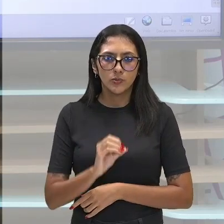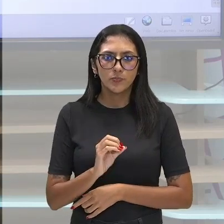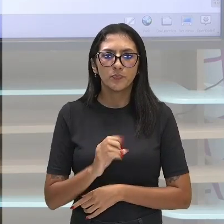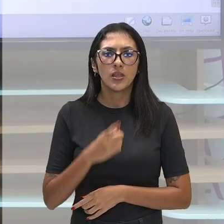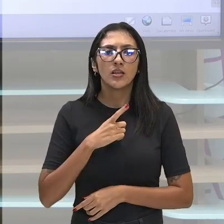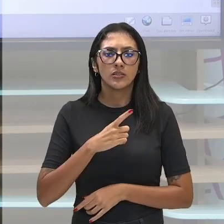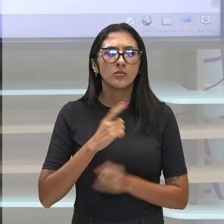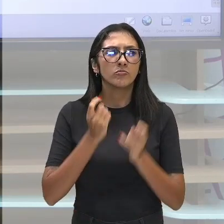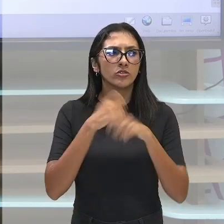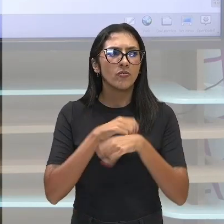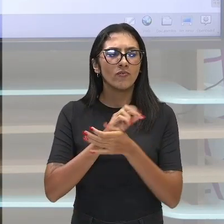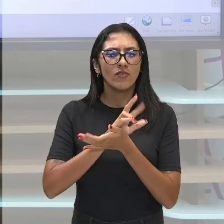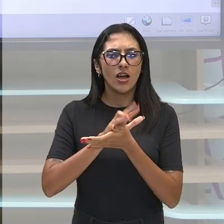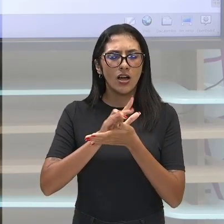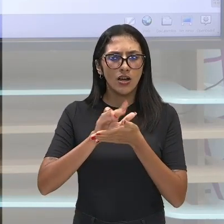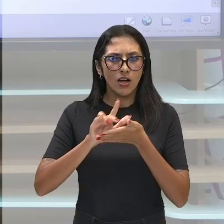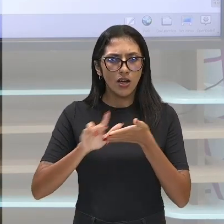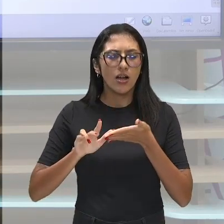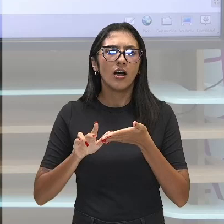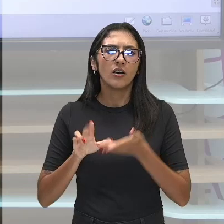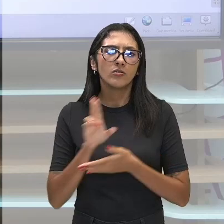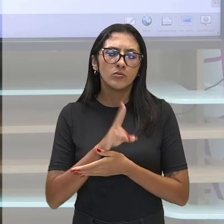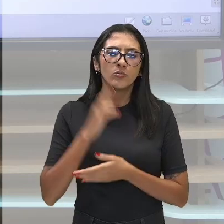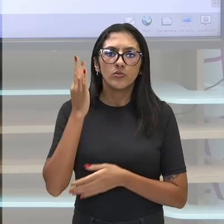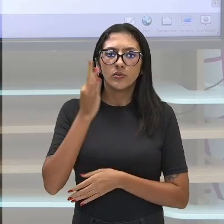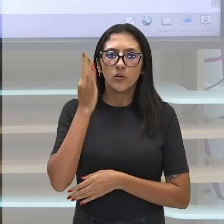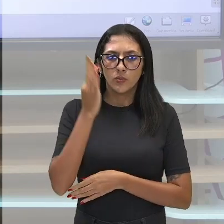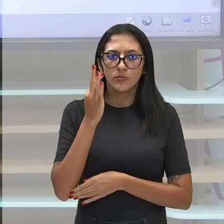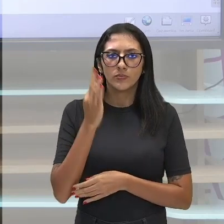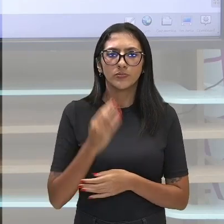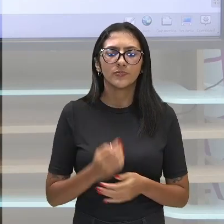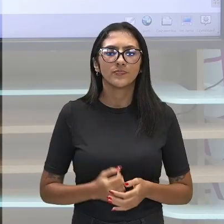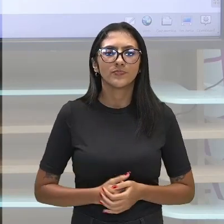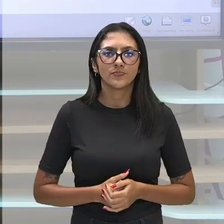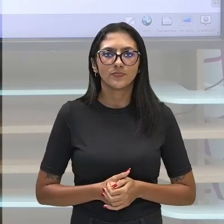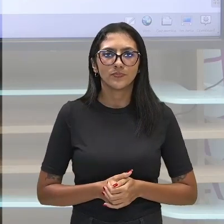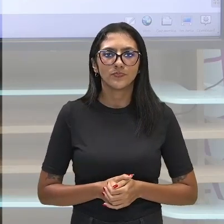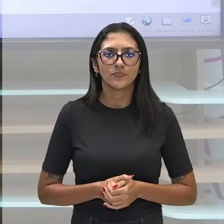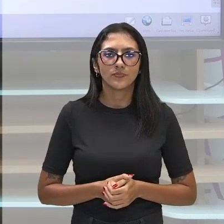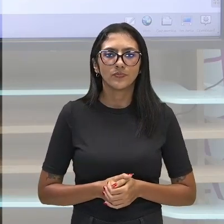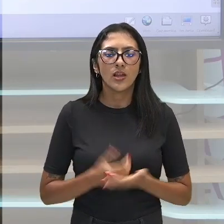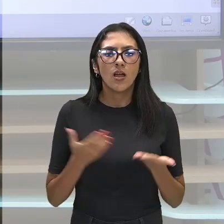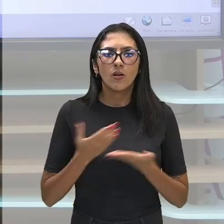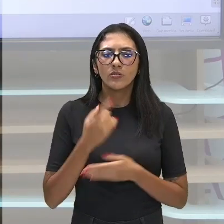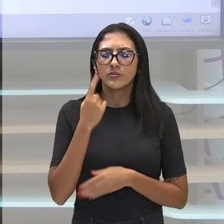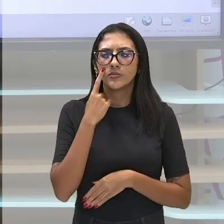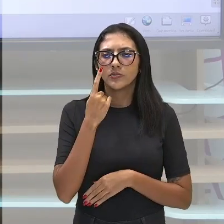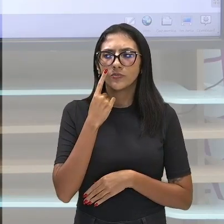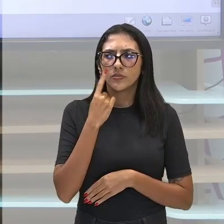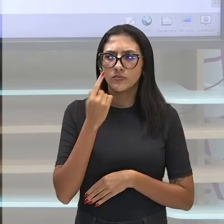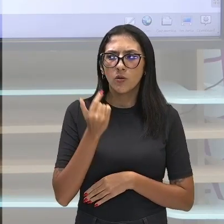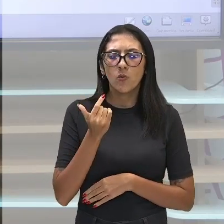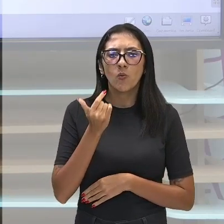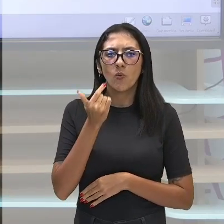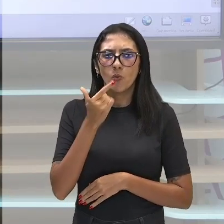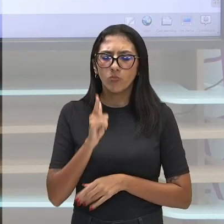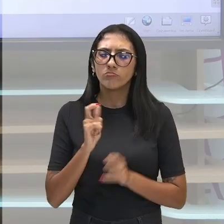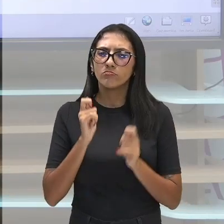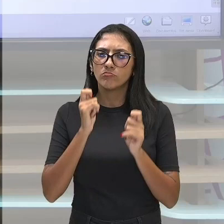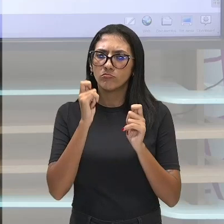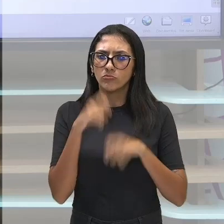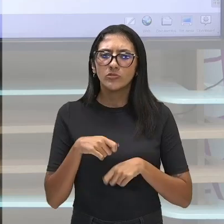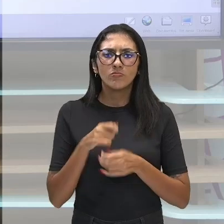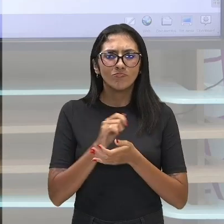gente consegue aplicar o Teorema de Pitágoras. Agora a gente vai ver uma situação onde diversas vezes a gente vai